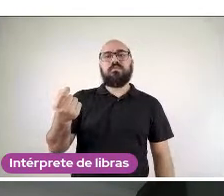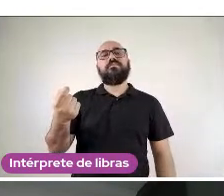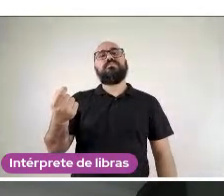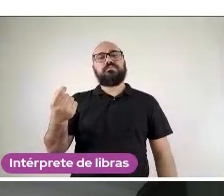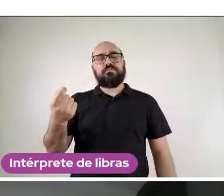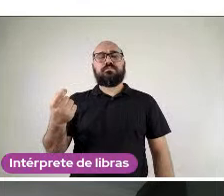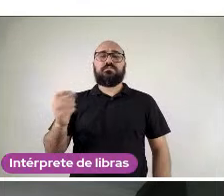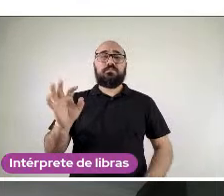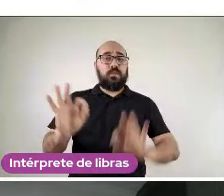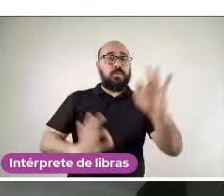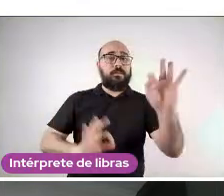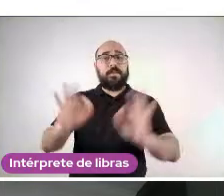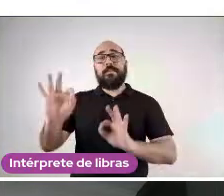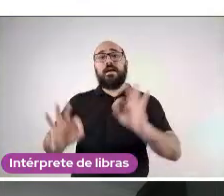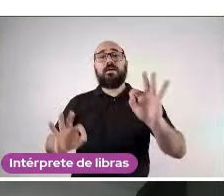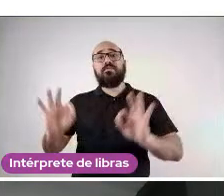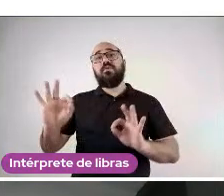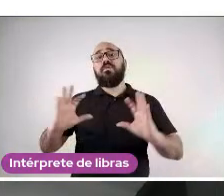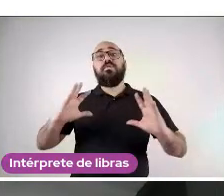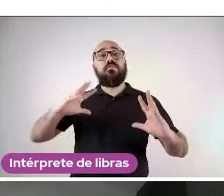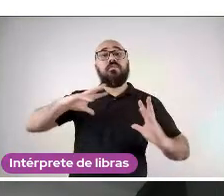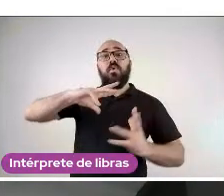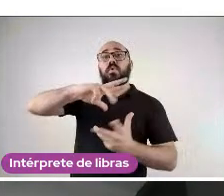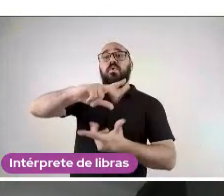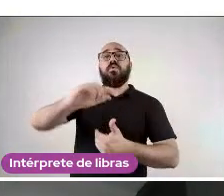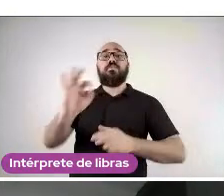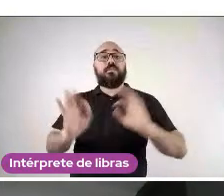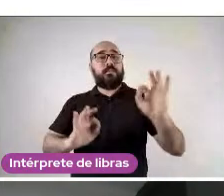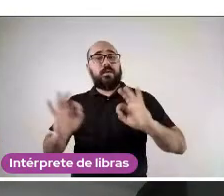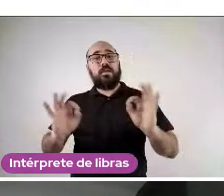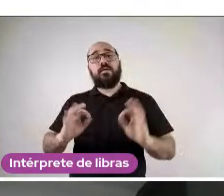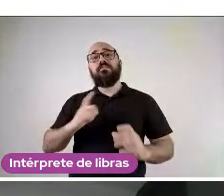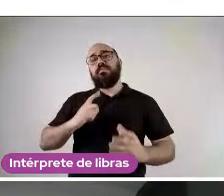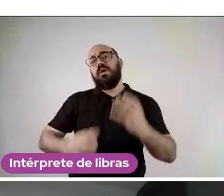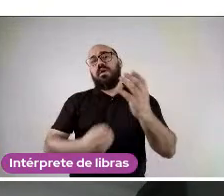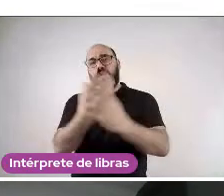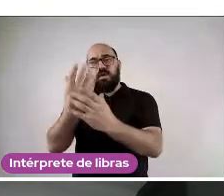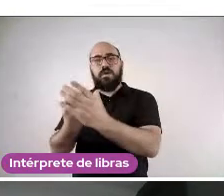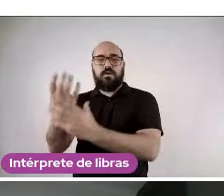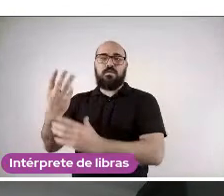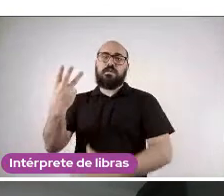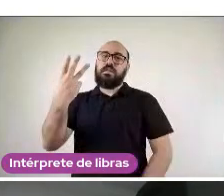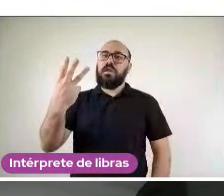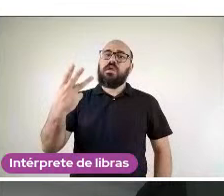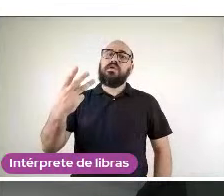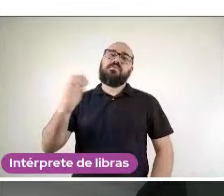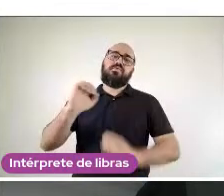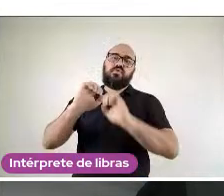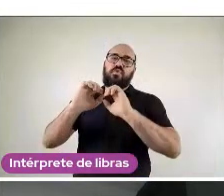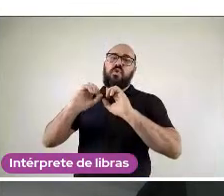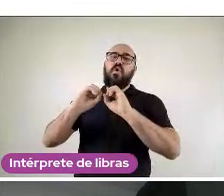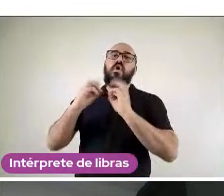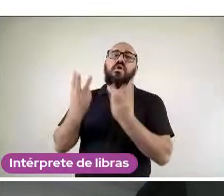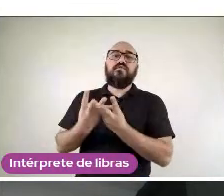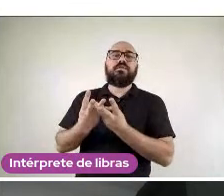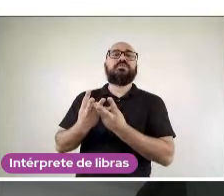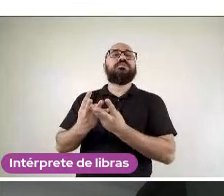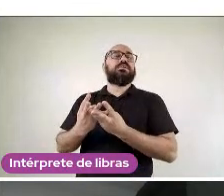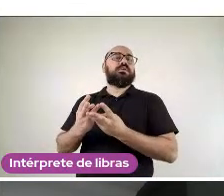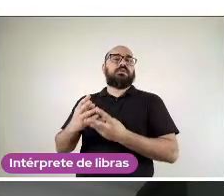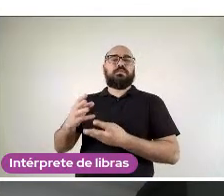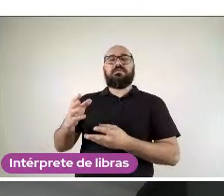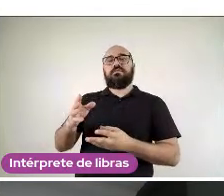preparatório global resultou em mais de 3 oficinas regionais de consulta, 1.900 participantes de